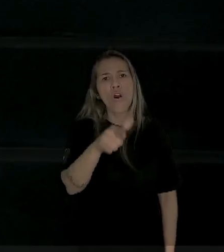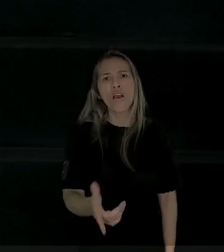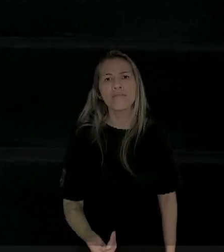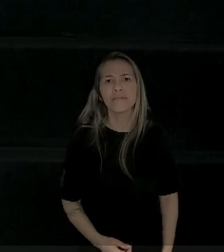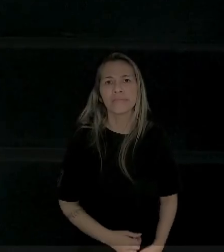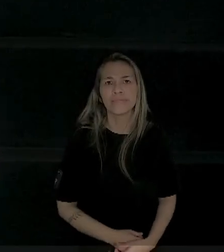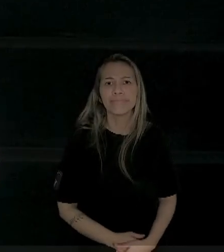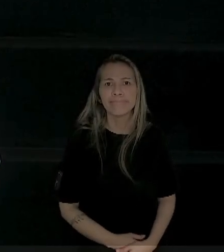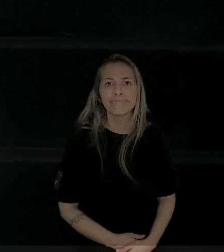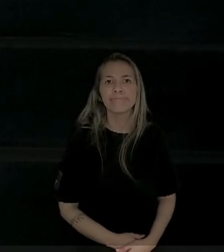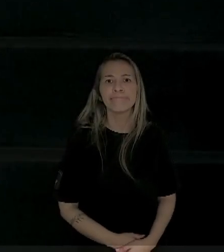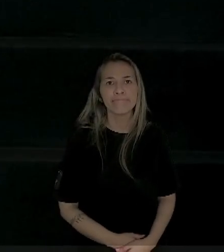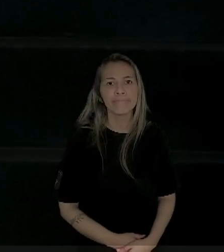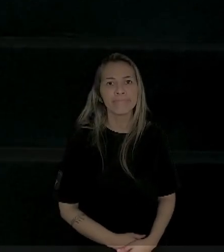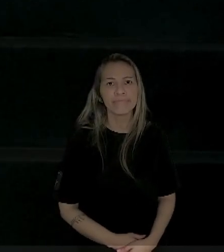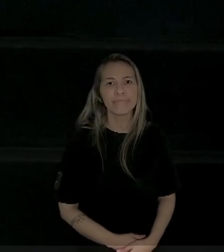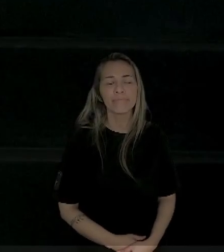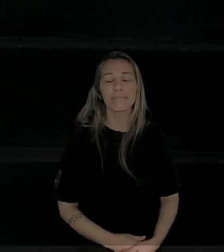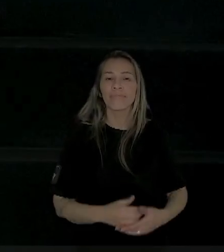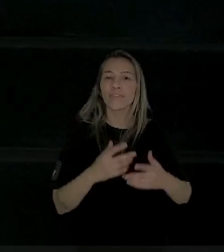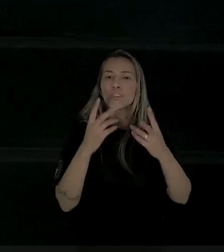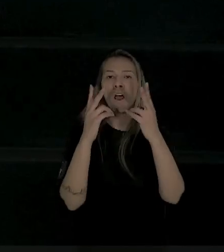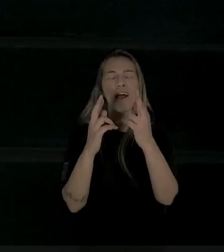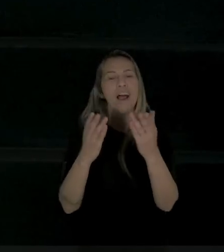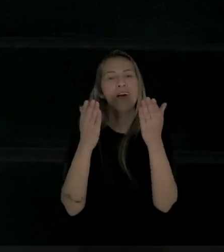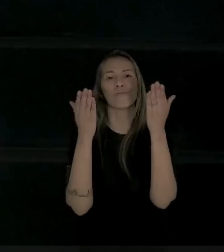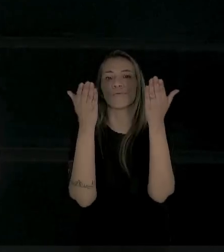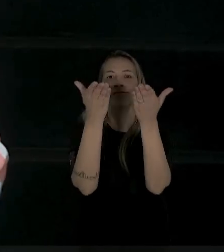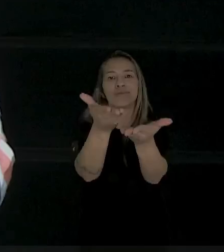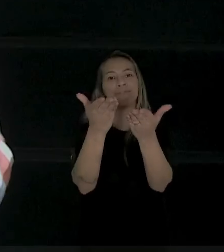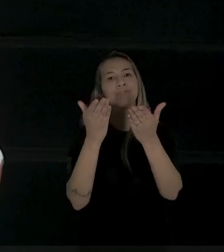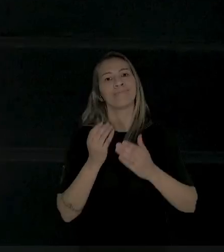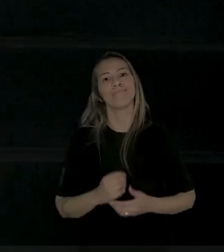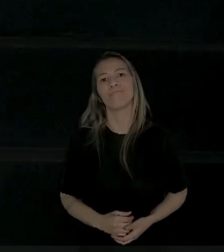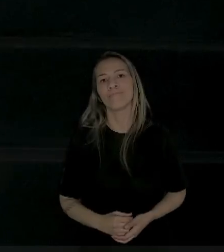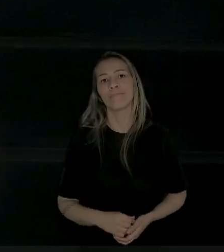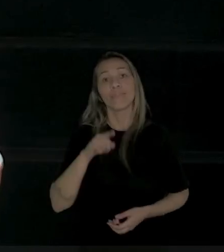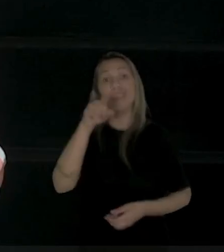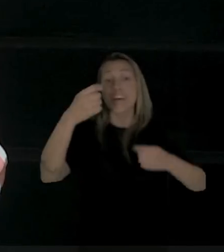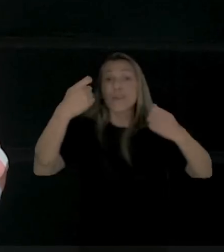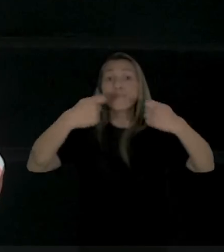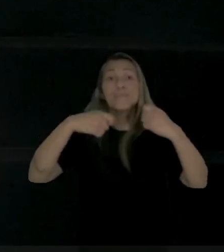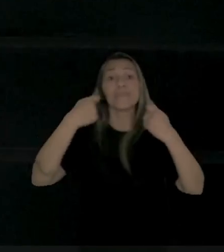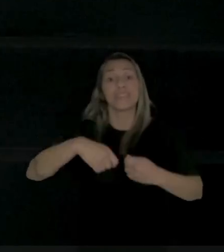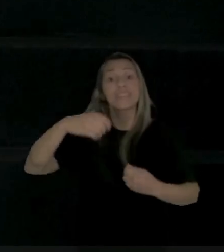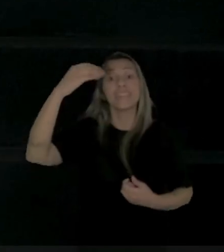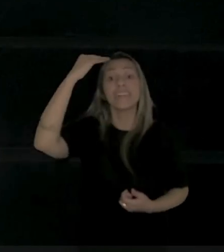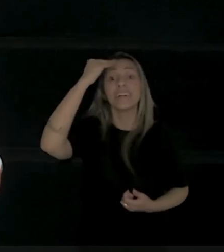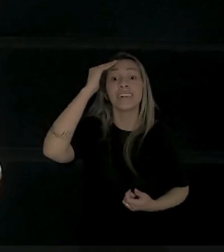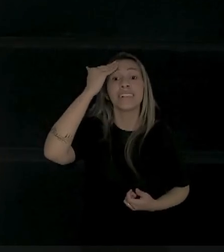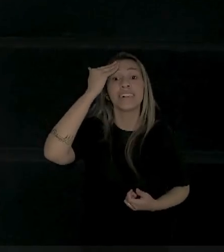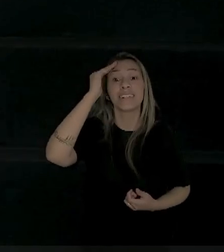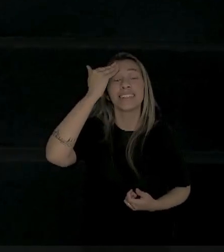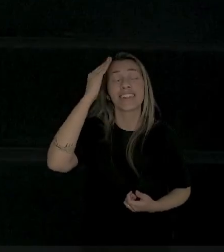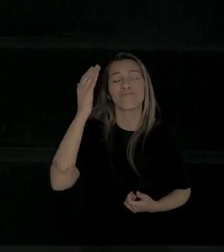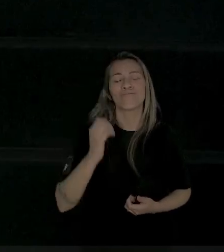achei de novo. Tem muitas coisas acontecendo na sua vida para você entender que a obra de Deus não gira